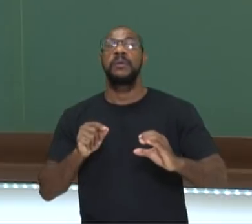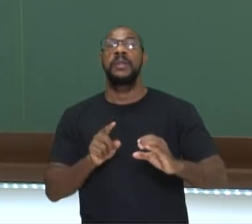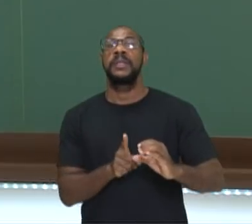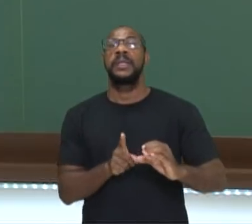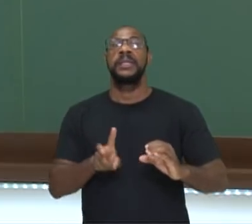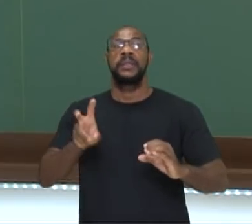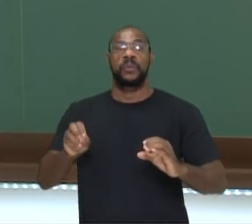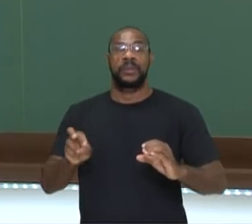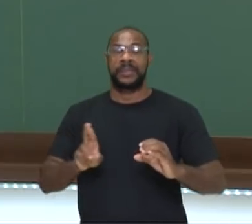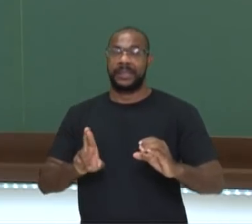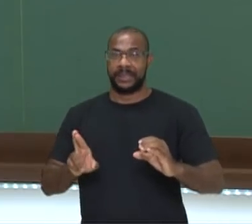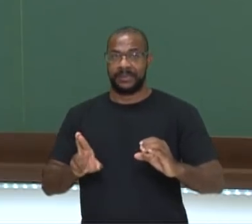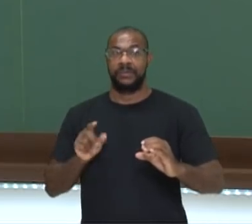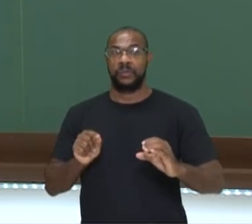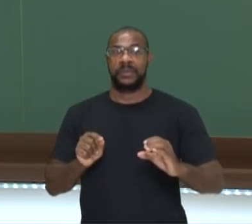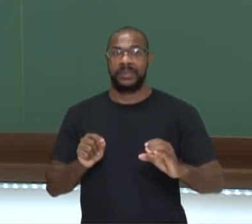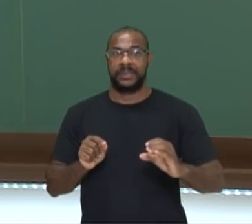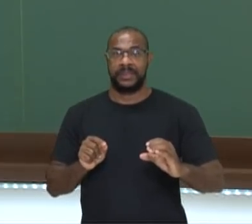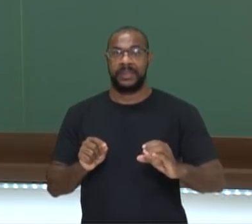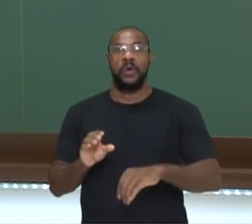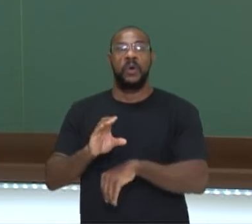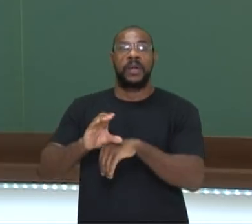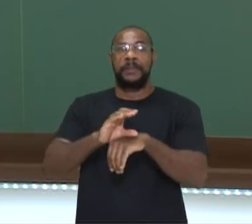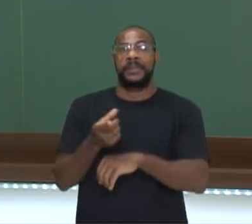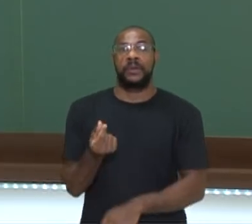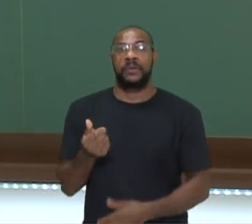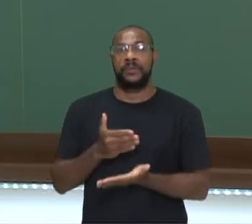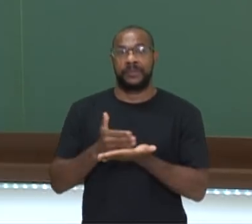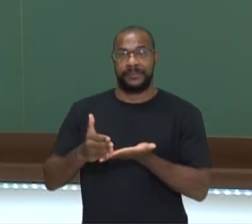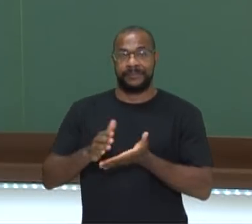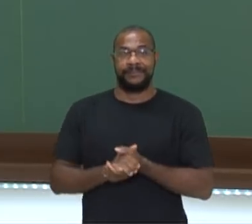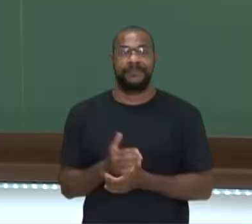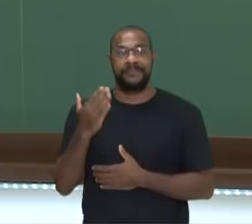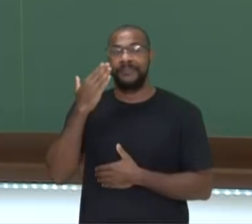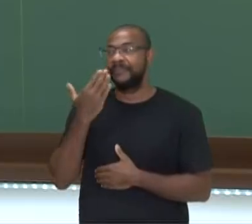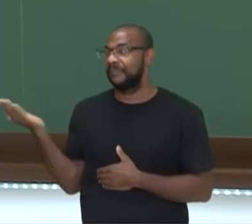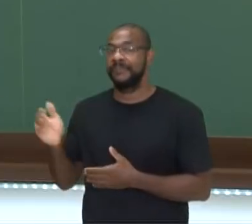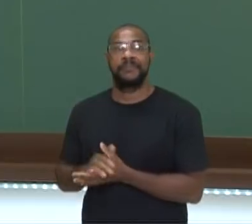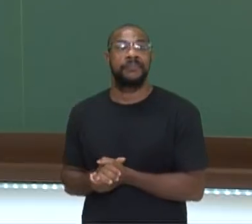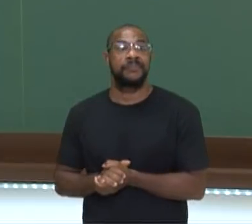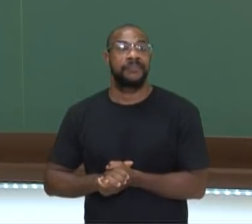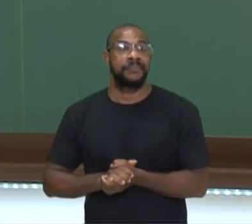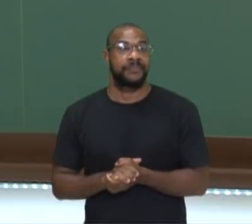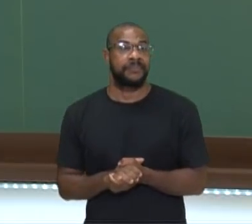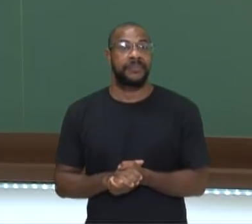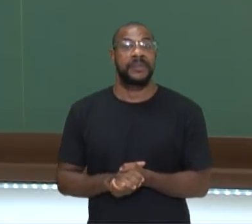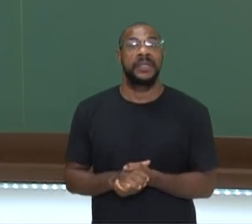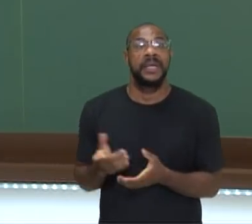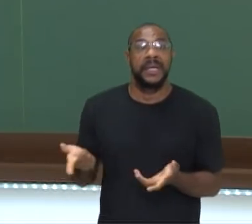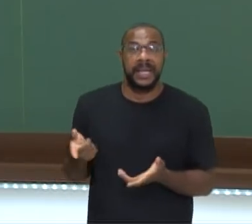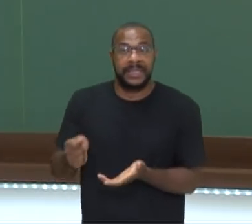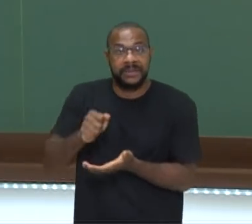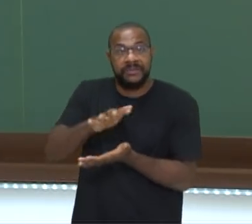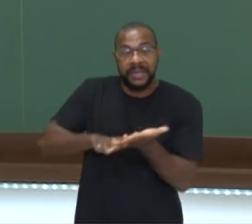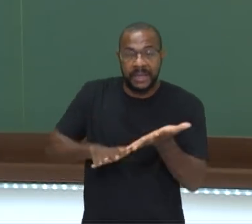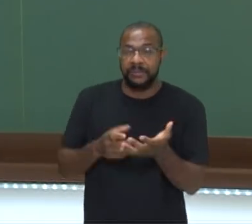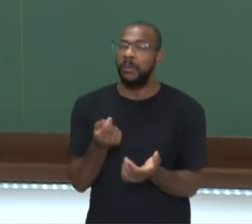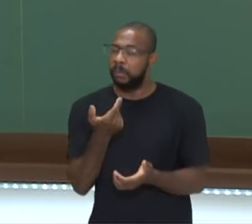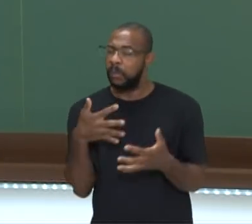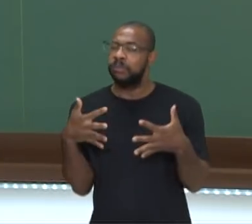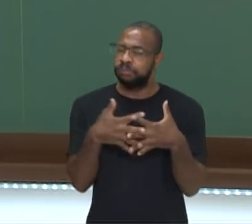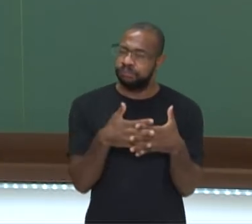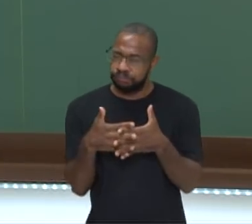150 o capital inicial, gente. Então, esse exercício é um pouquinho mais